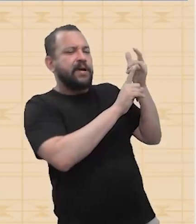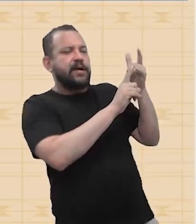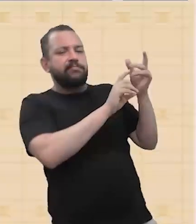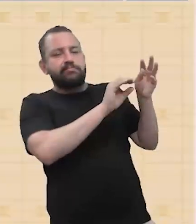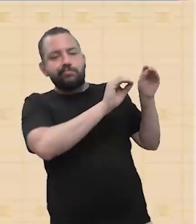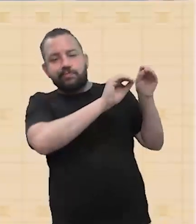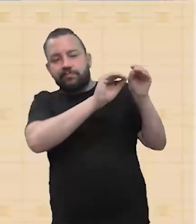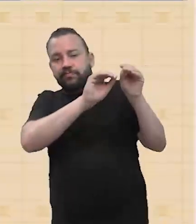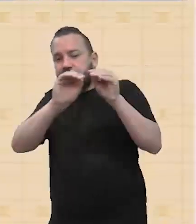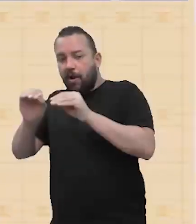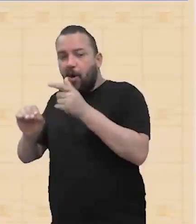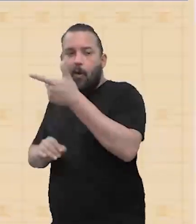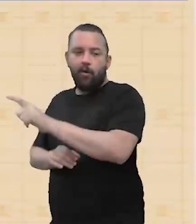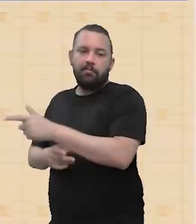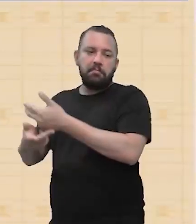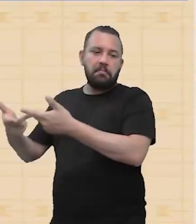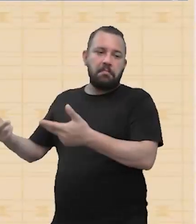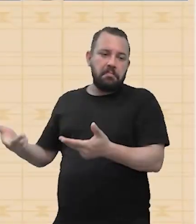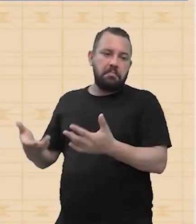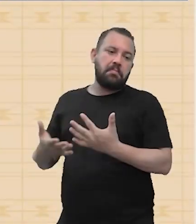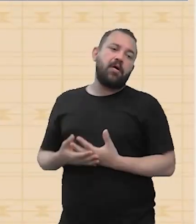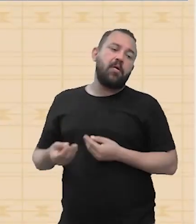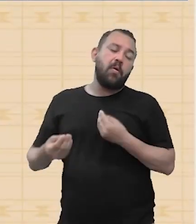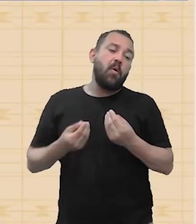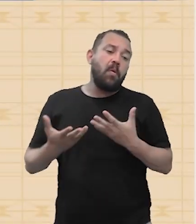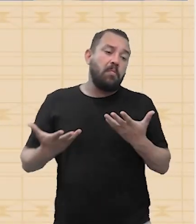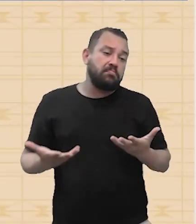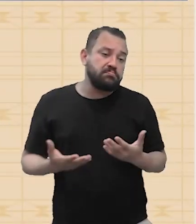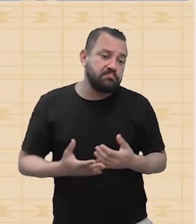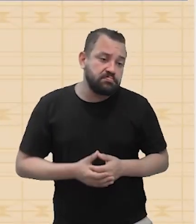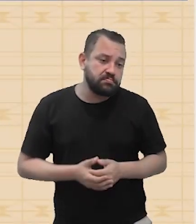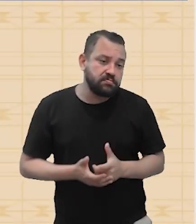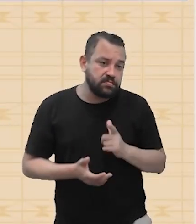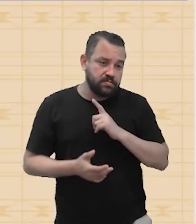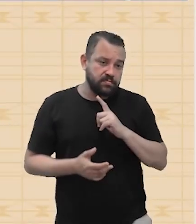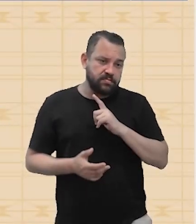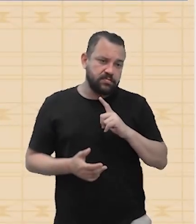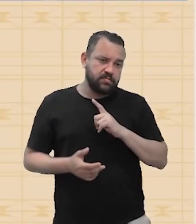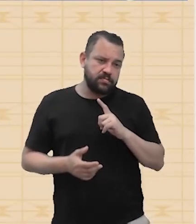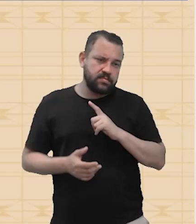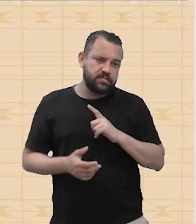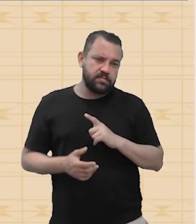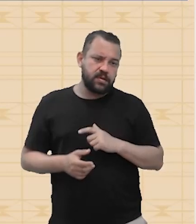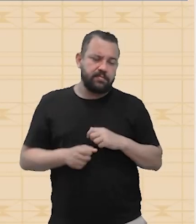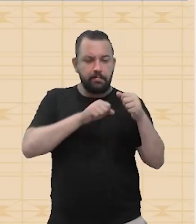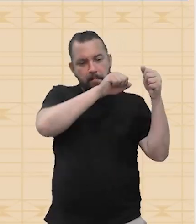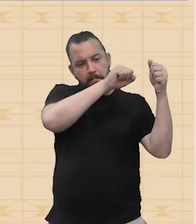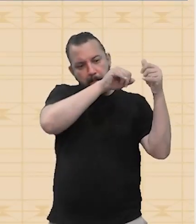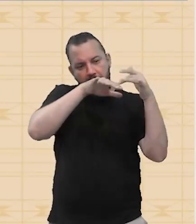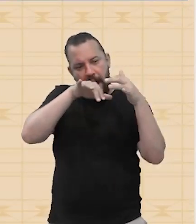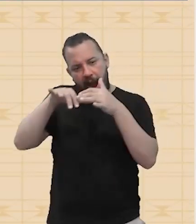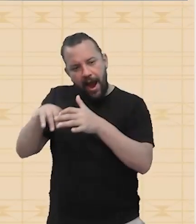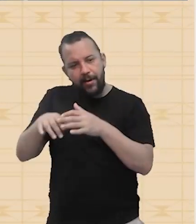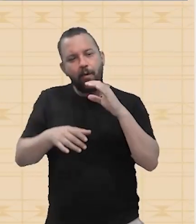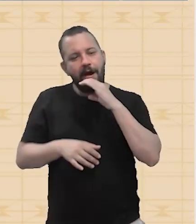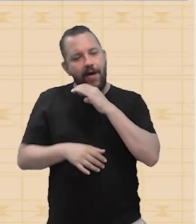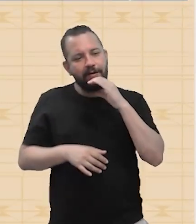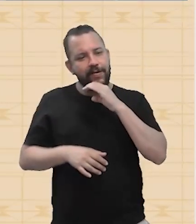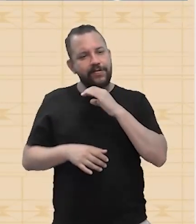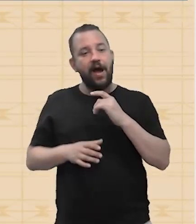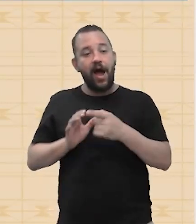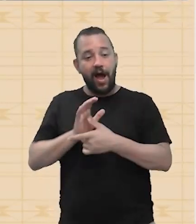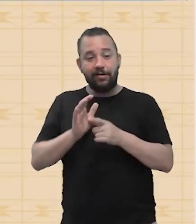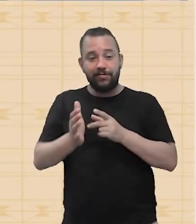para um outro objeto? E essa transmissão, ela vai ser por meio da propagação de calor. E antes da gente seguir, eu quero te fazer uma pergunta,